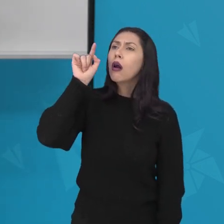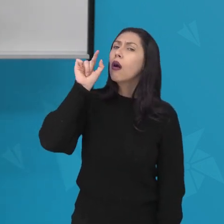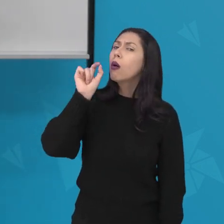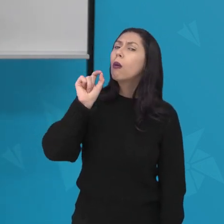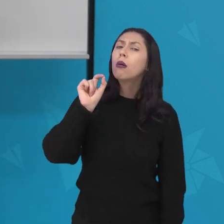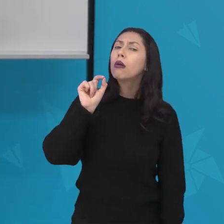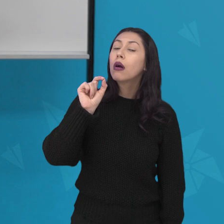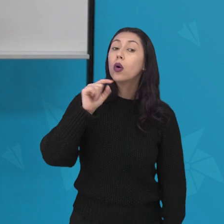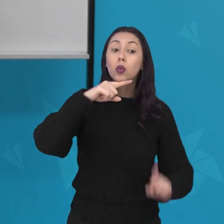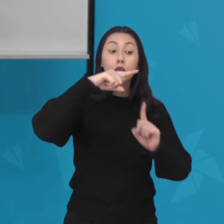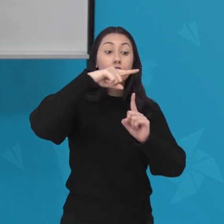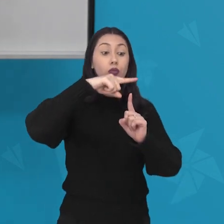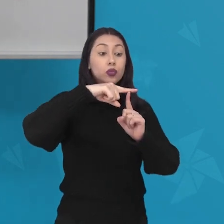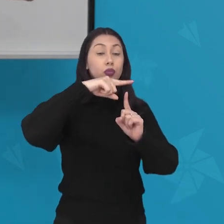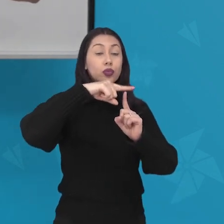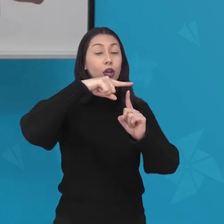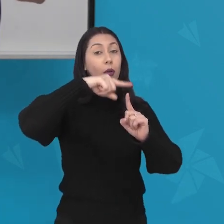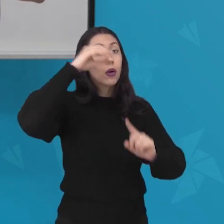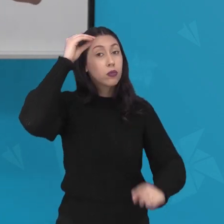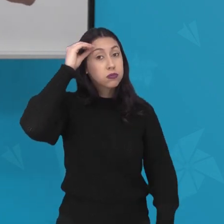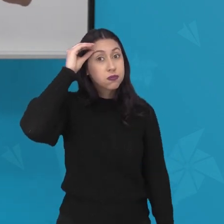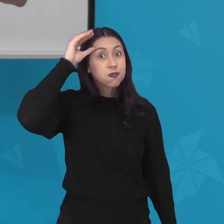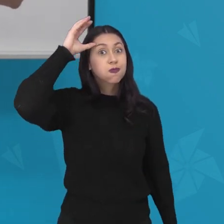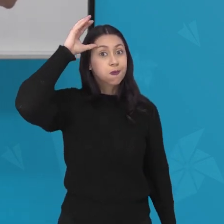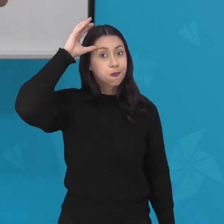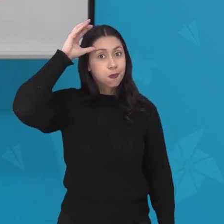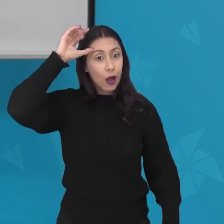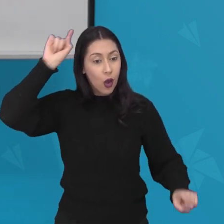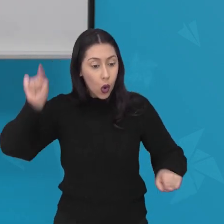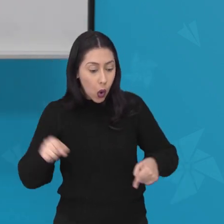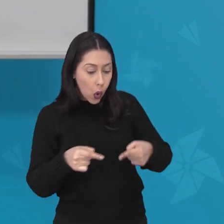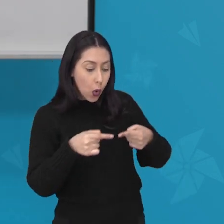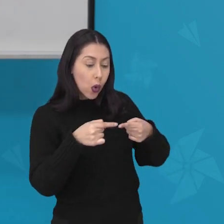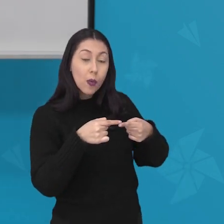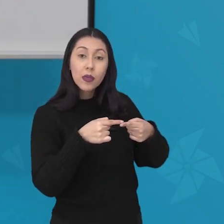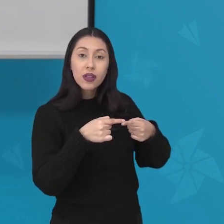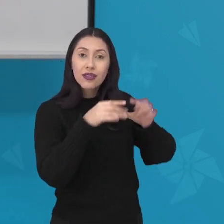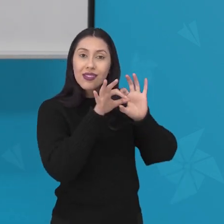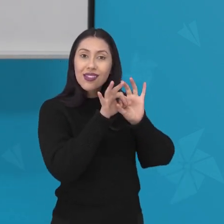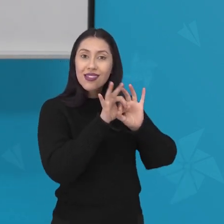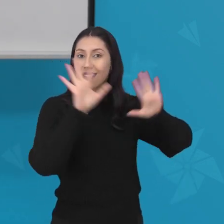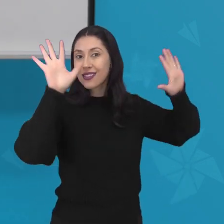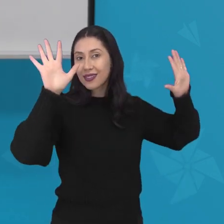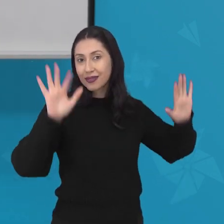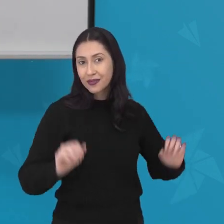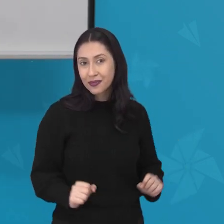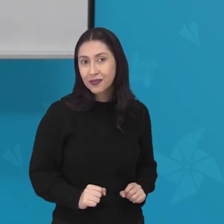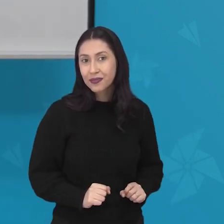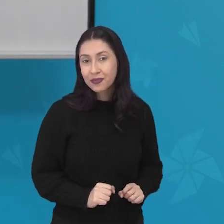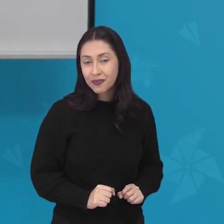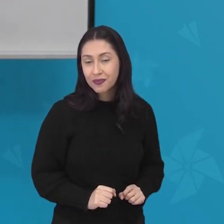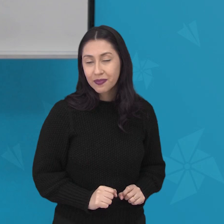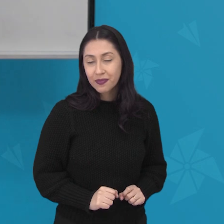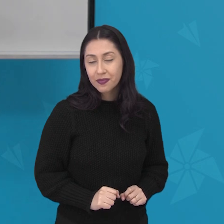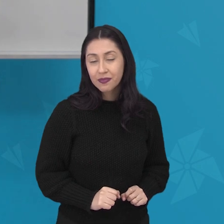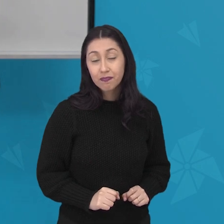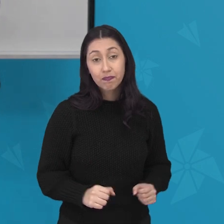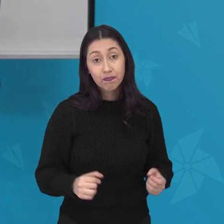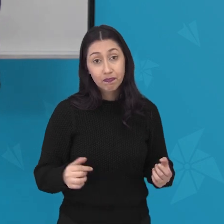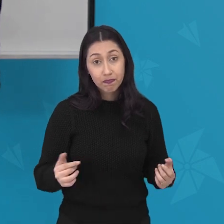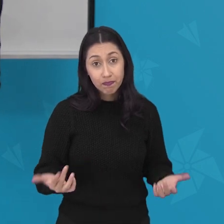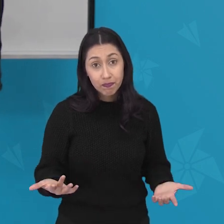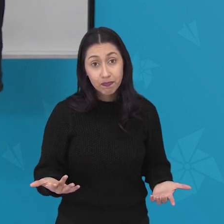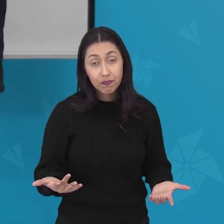de saber que está diretamente vinculado a uma ideia de liberdade. De alguma